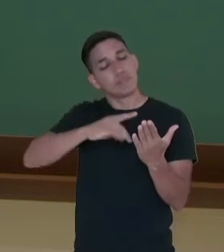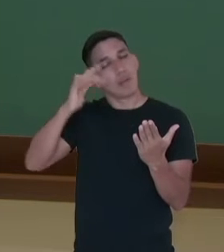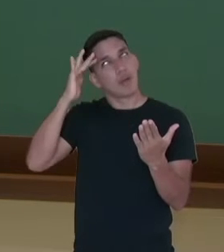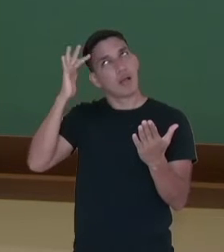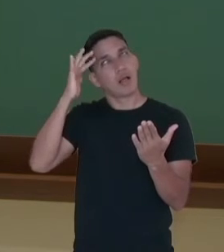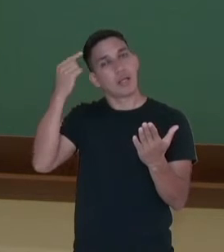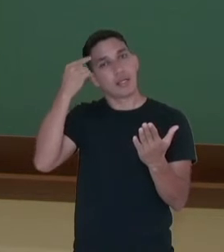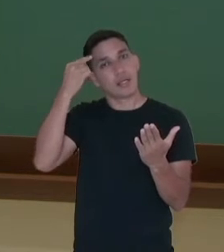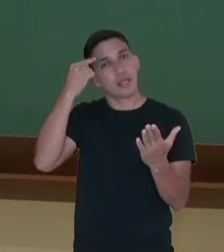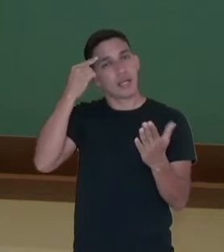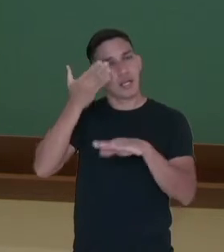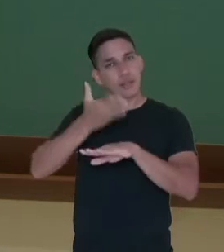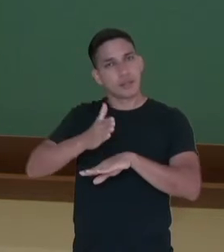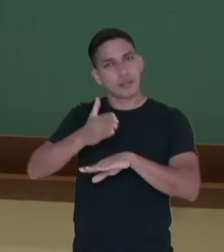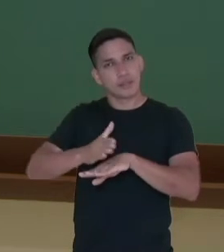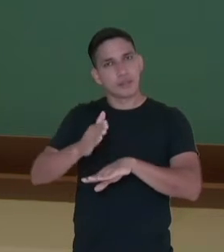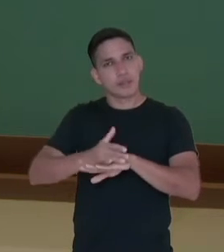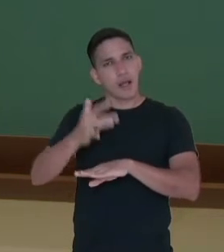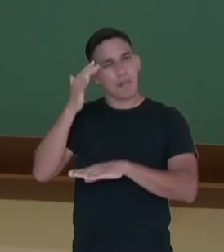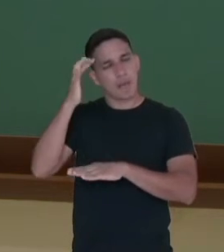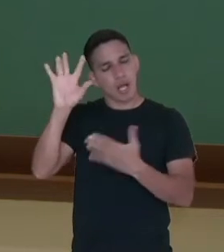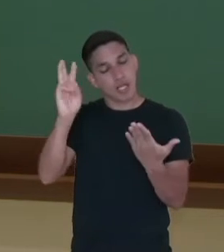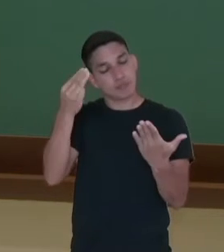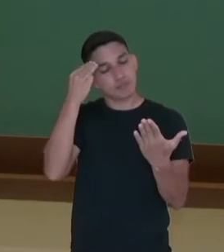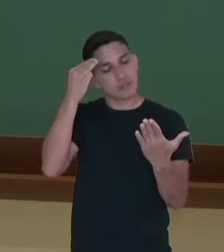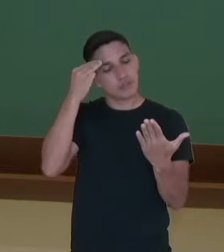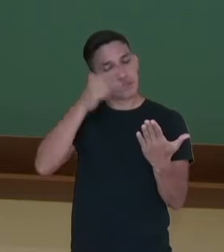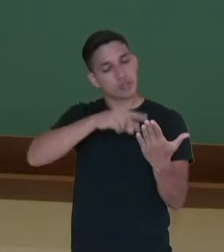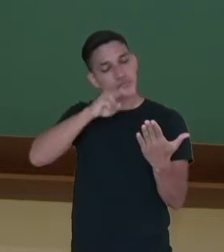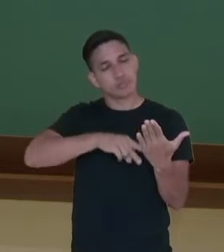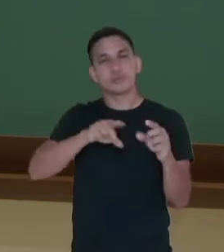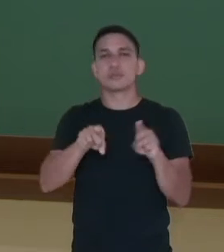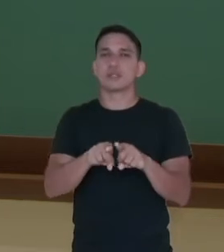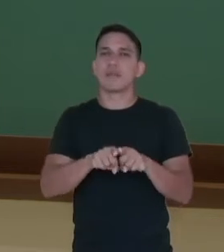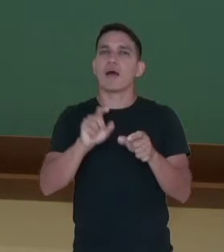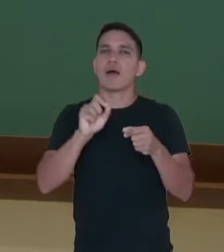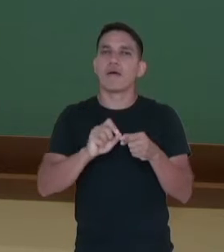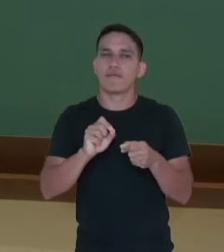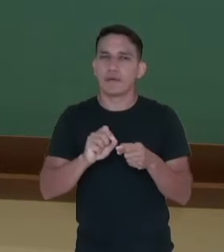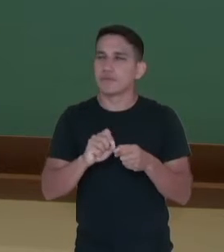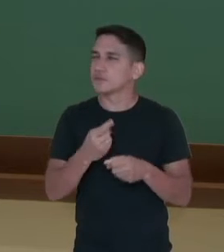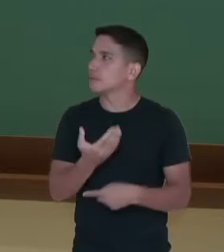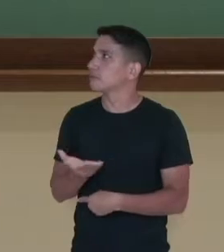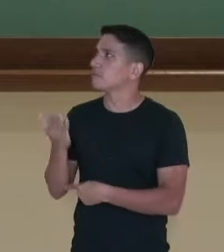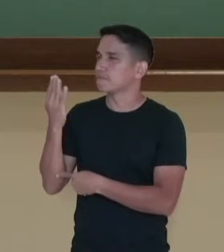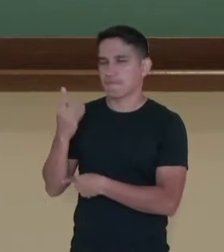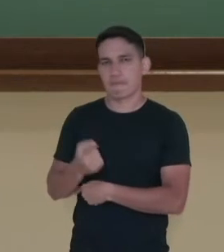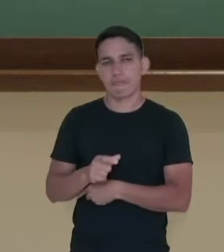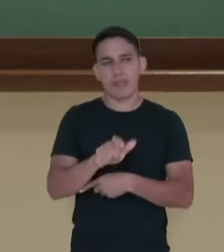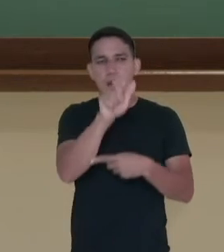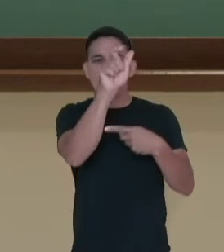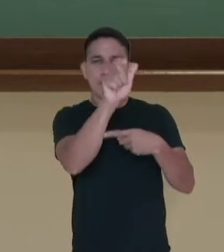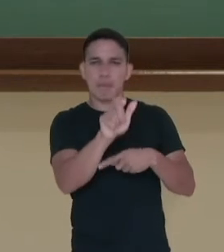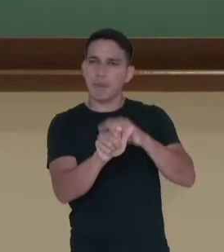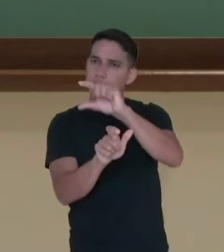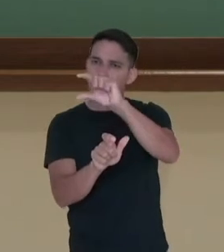praticar leitura, memorizar, fazer crucigramas, cruzadinhas aí, tá?